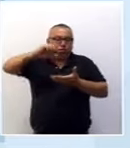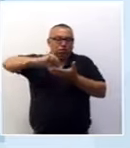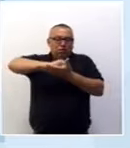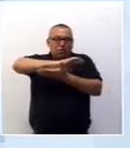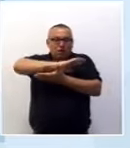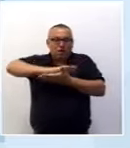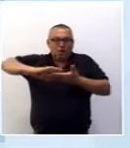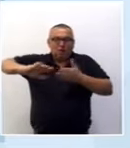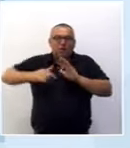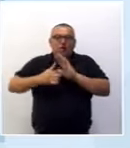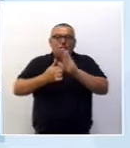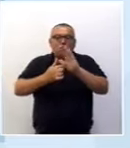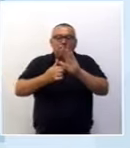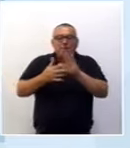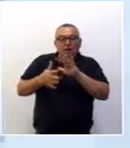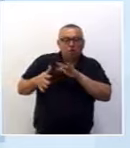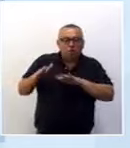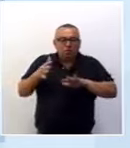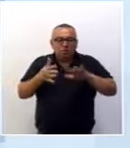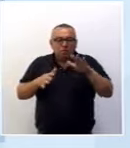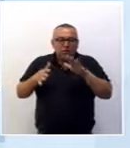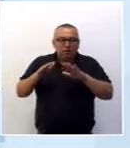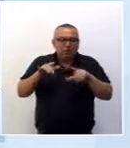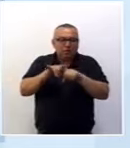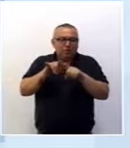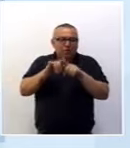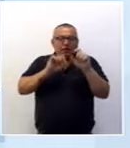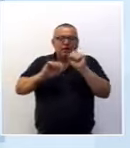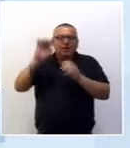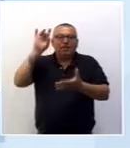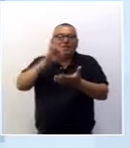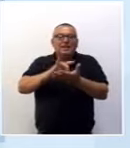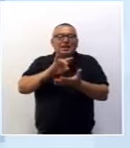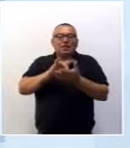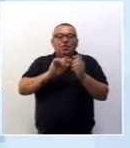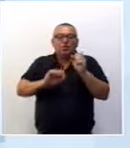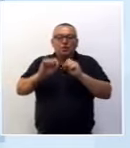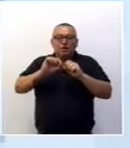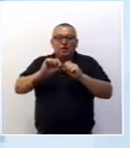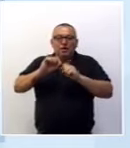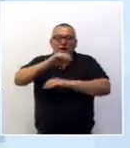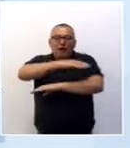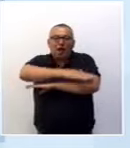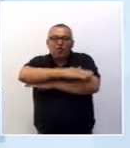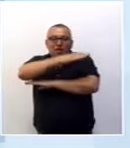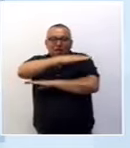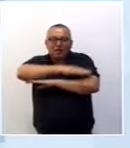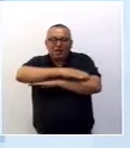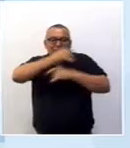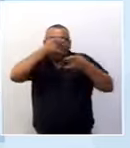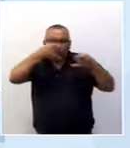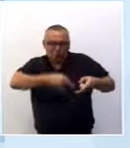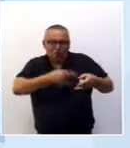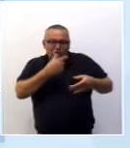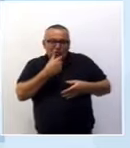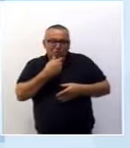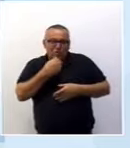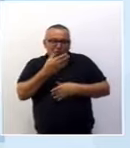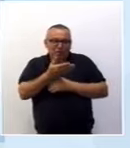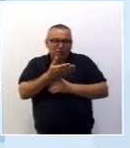para aparecer mais ou menos a imagem, que é, na verdade, a janela do quarto dele. Nesses momentos